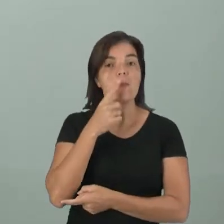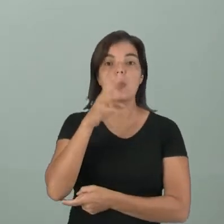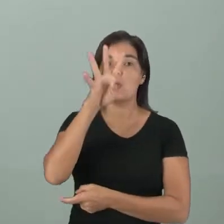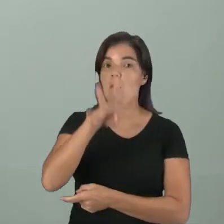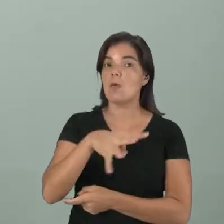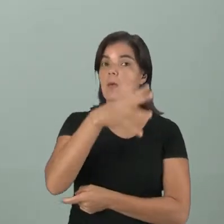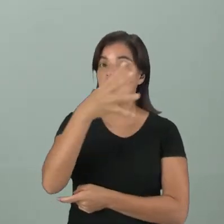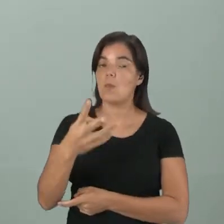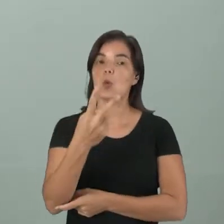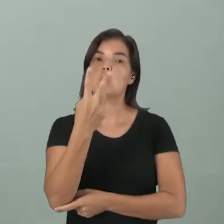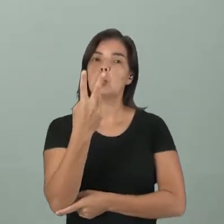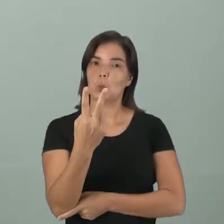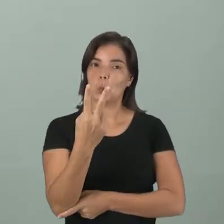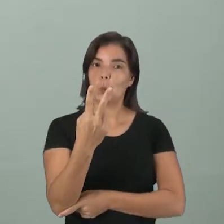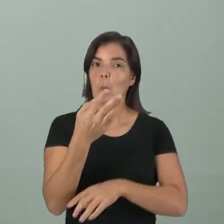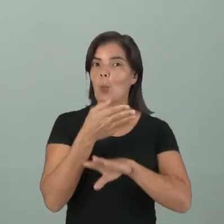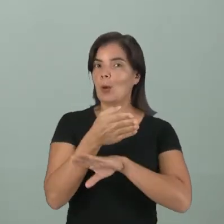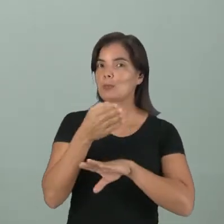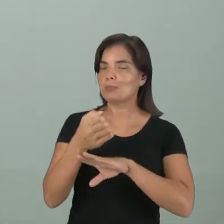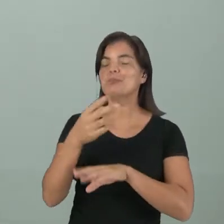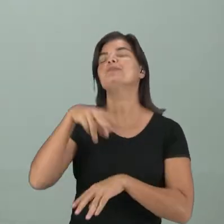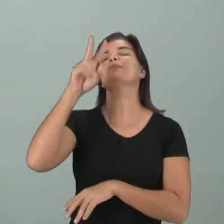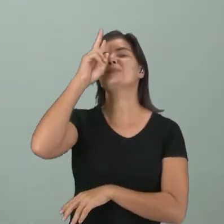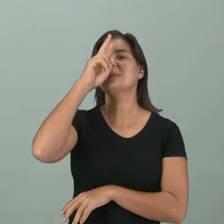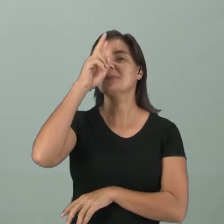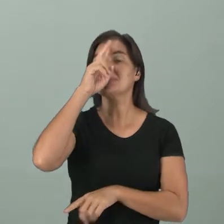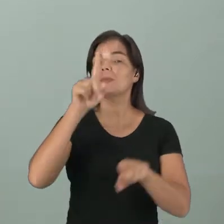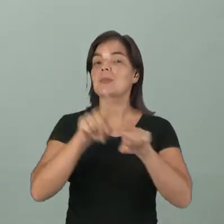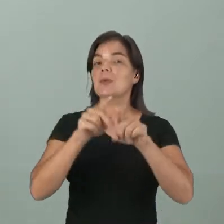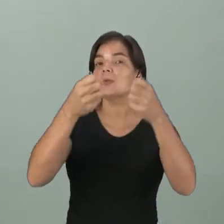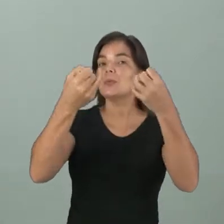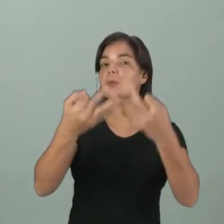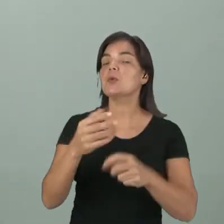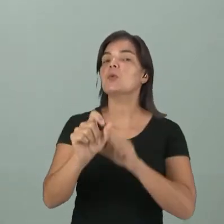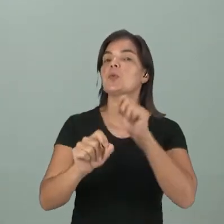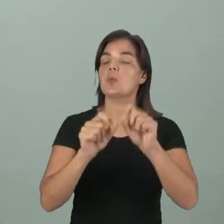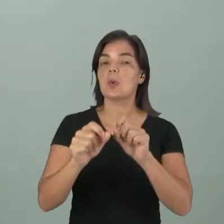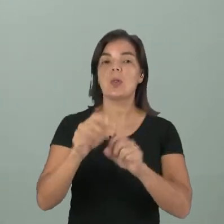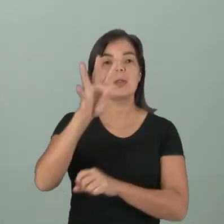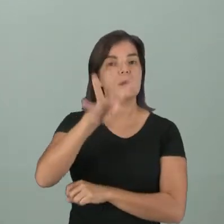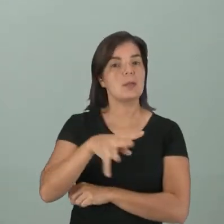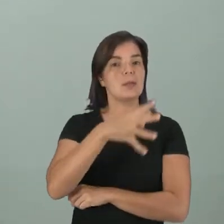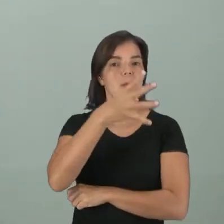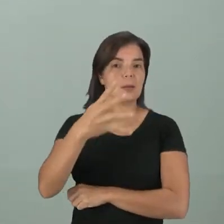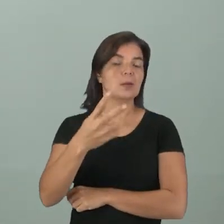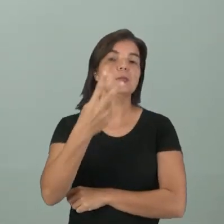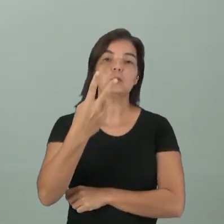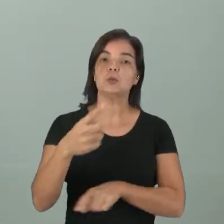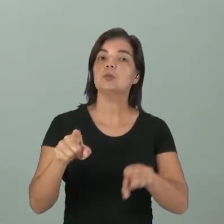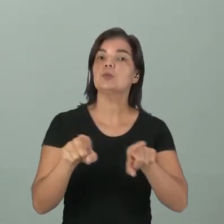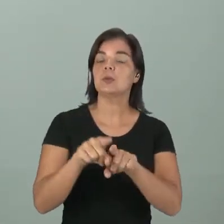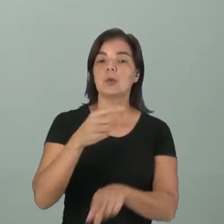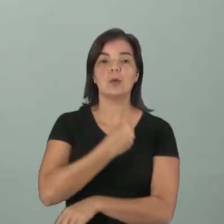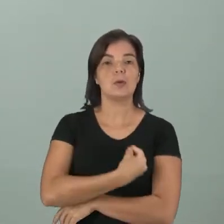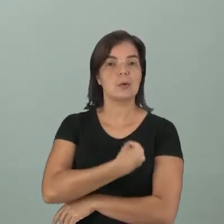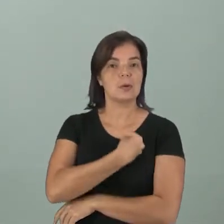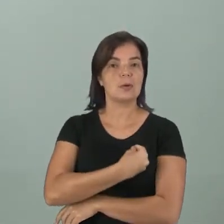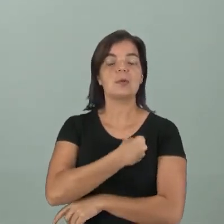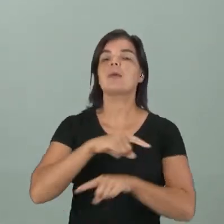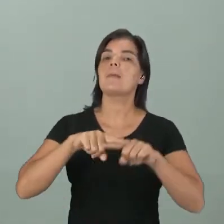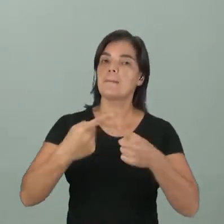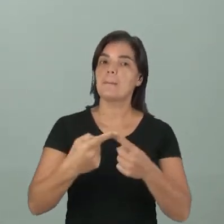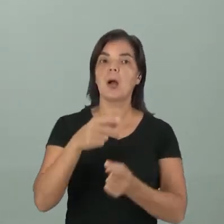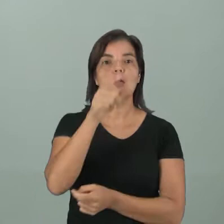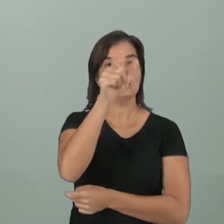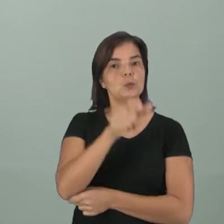tabelas de dupla entrada. Vocês se lembram? Isso mesmo! Estávamos falando que nessas tabelas de dupla entrada existem mais de